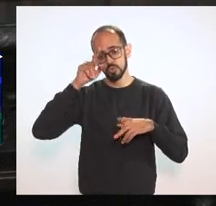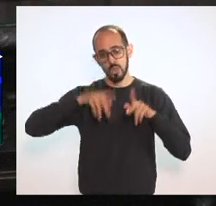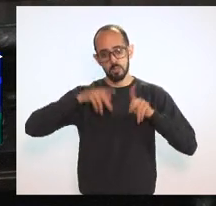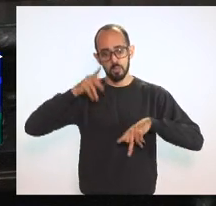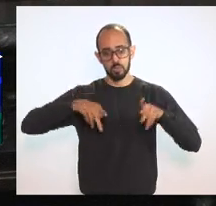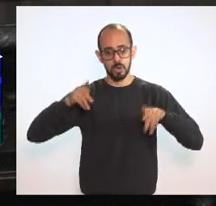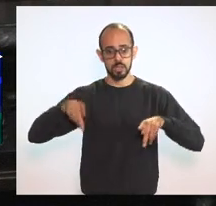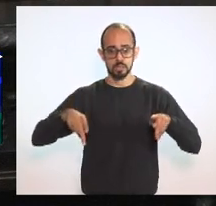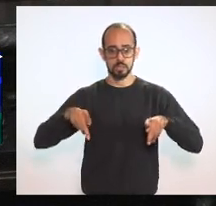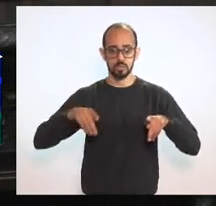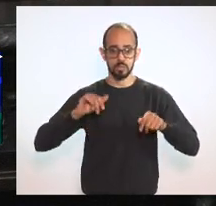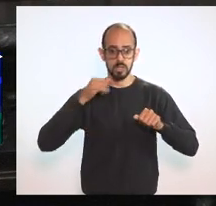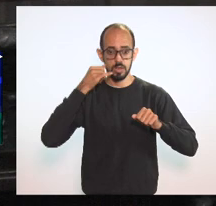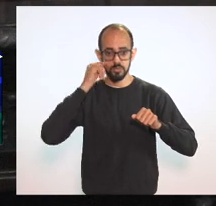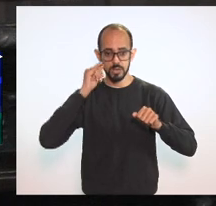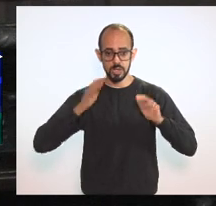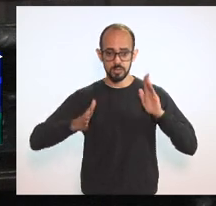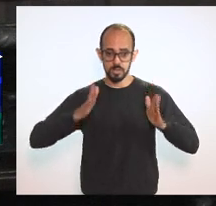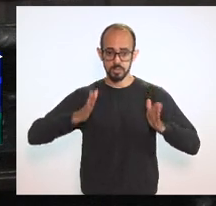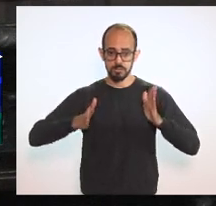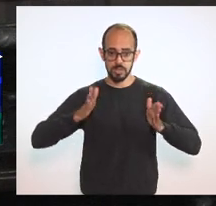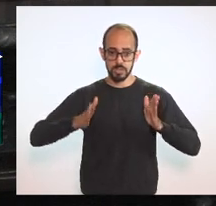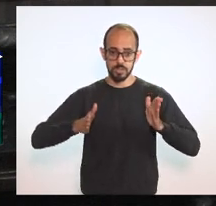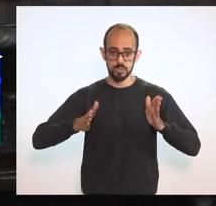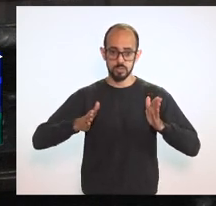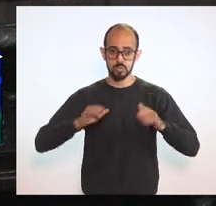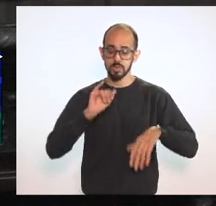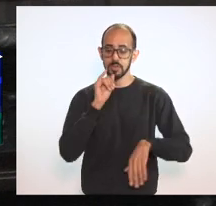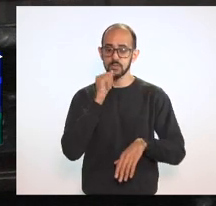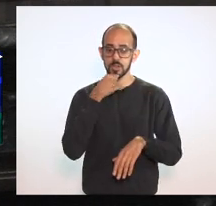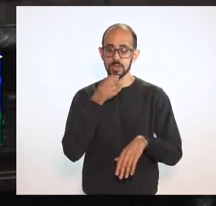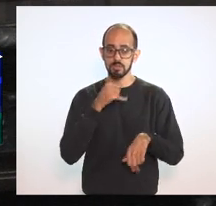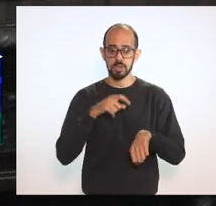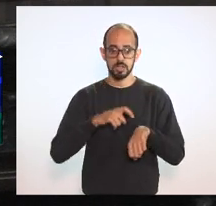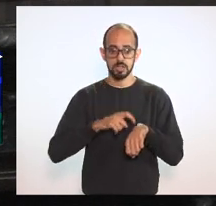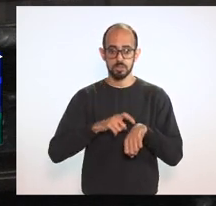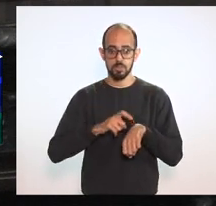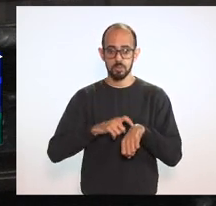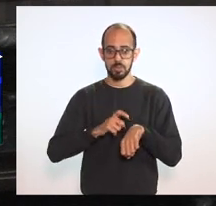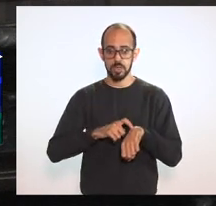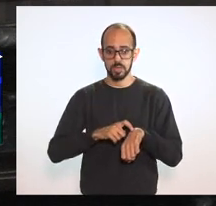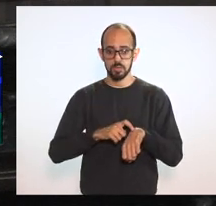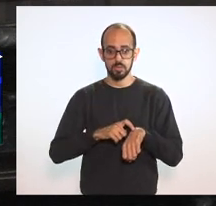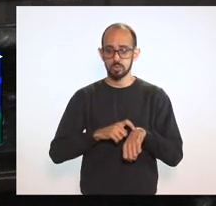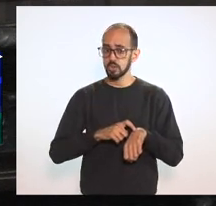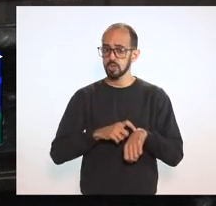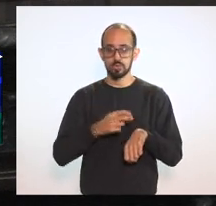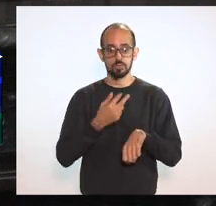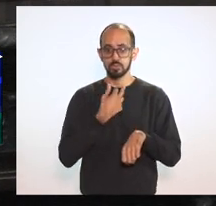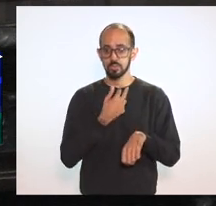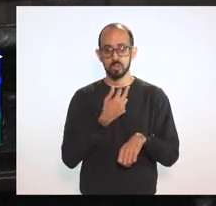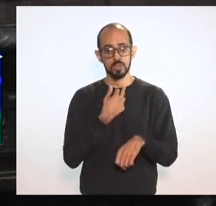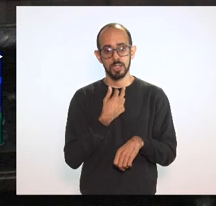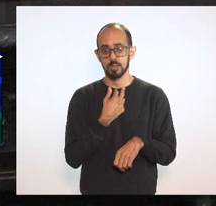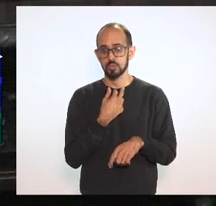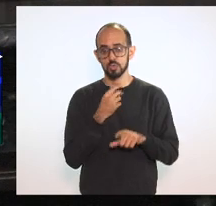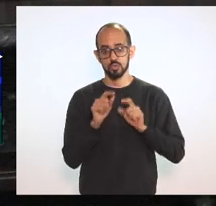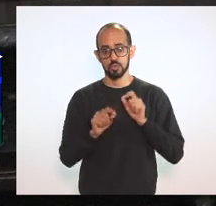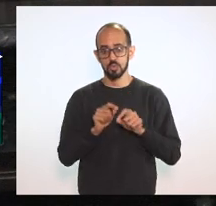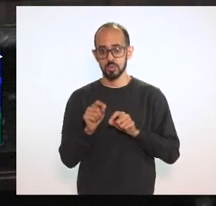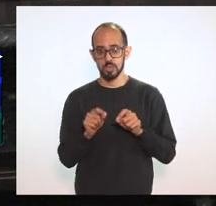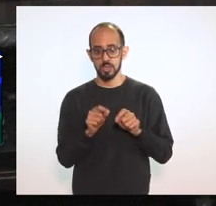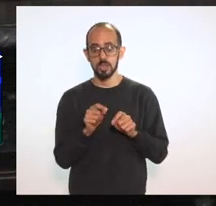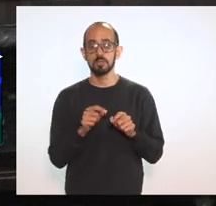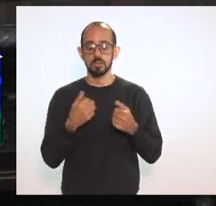que ela entenda que esse período o período para aproveitar a vida e infelizmente neste momento não temos que cuidar de aproveitar a vida temos que